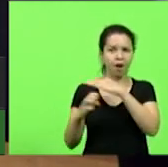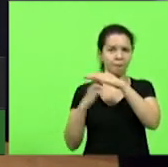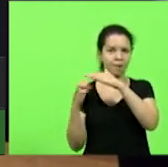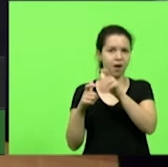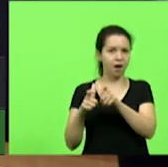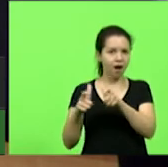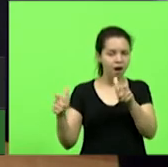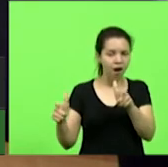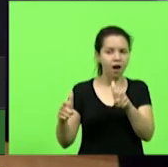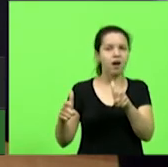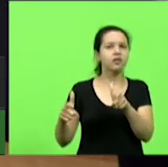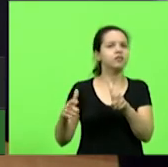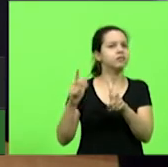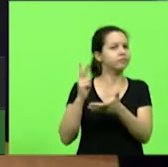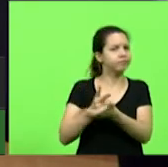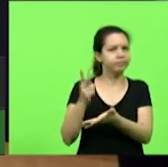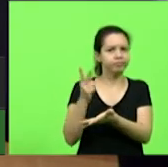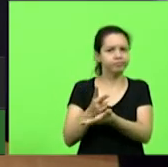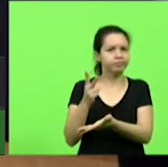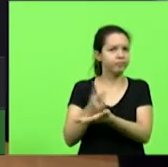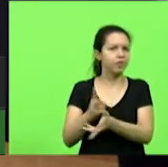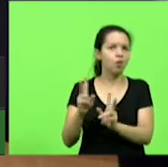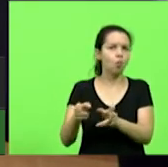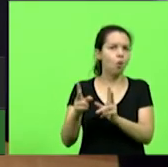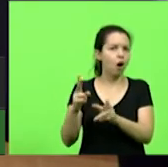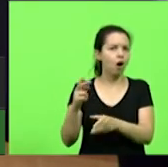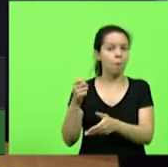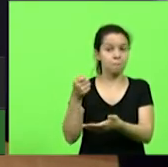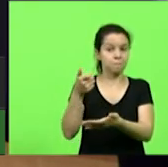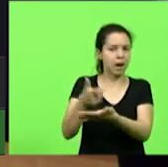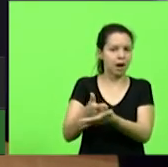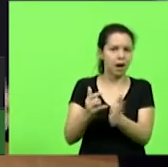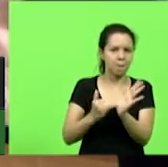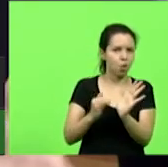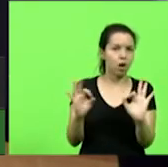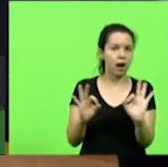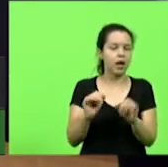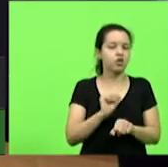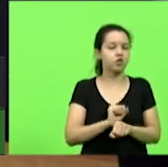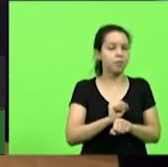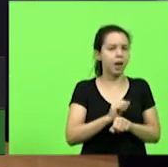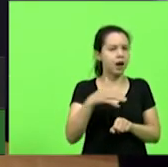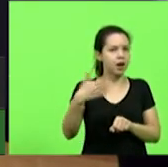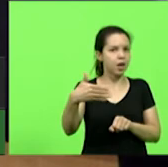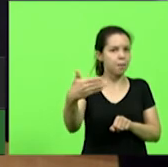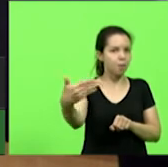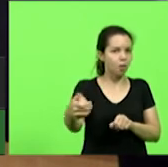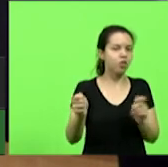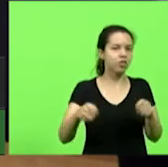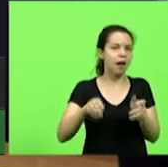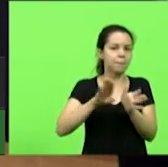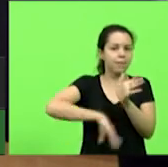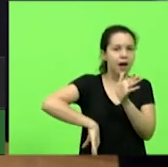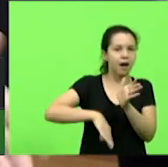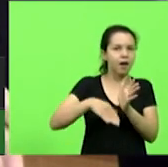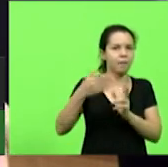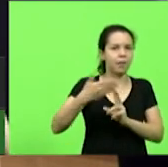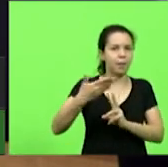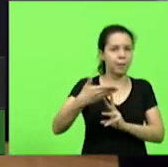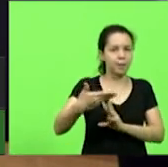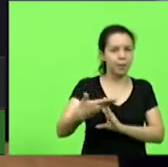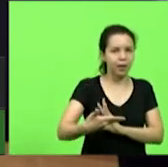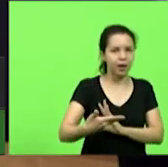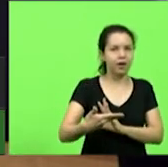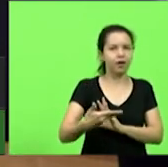não pagavam os seus impostos para esperar a negociação, porque aí eles abatiam juros e multas, e o dinheiro que eles deveriam